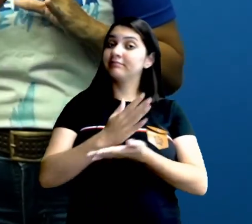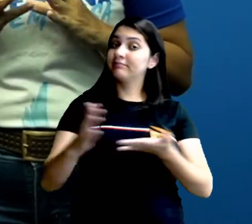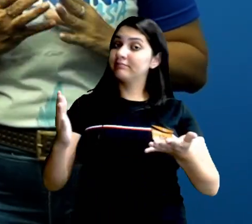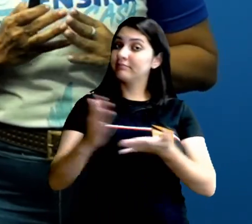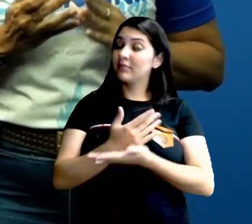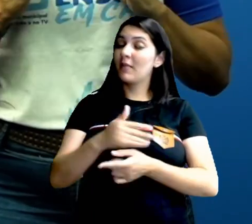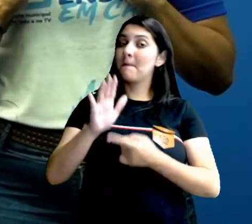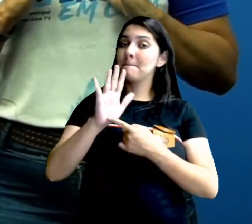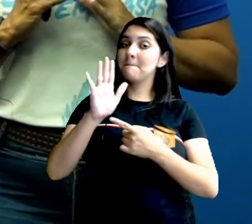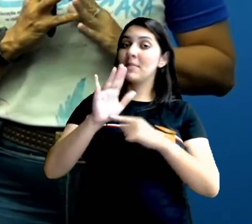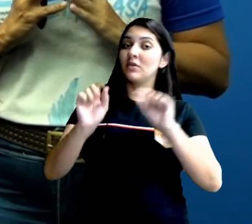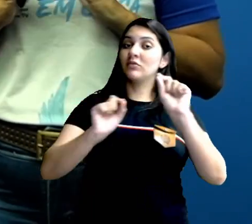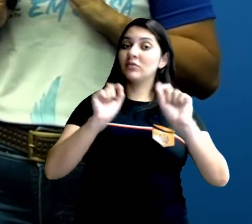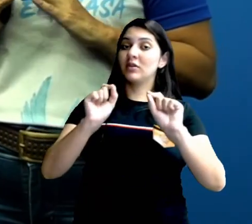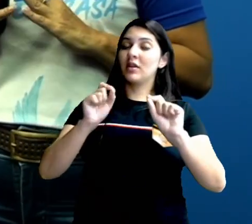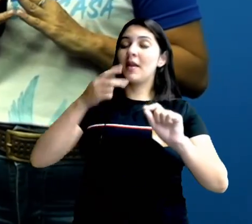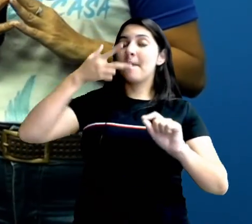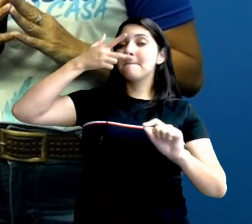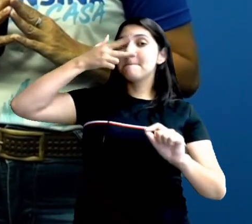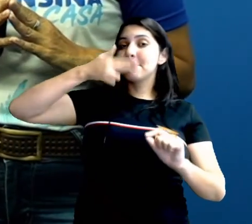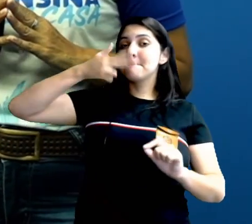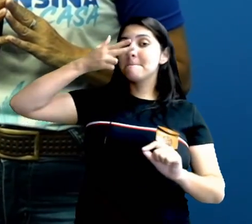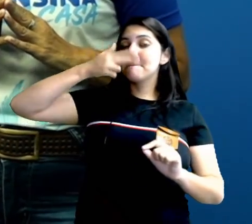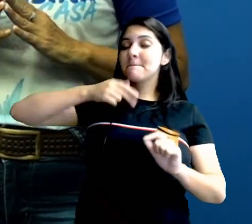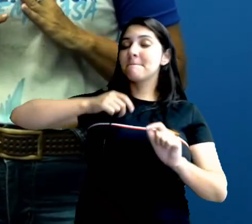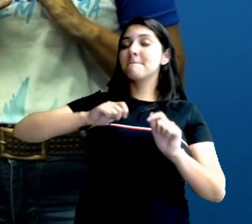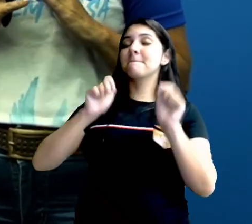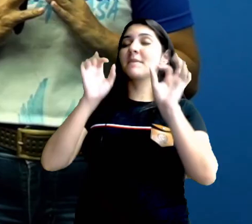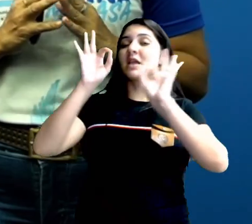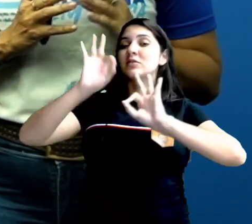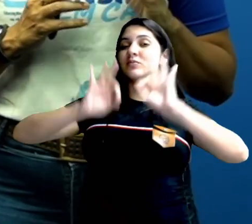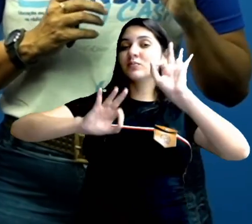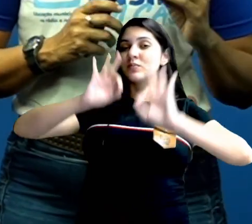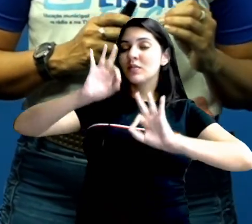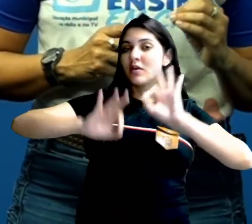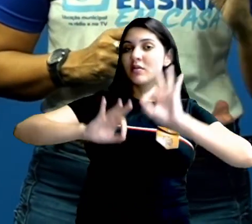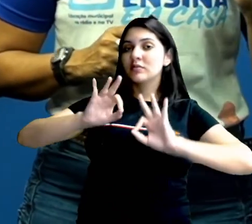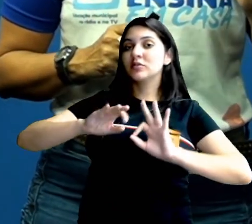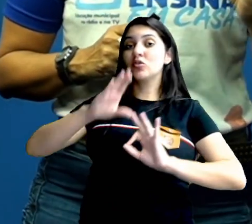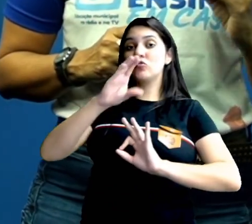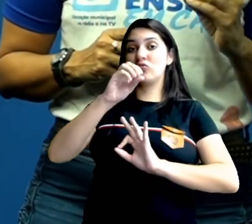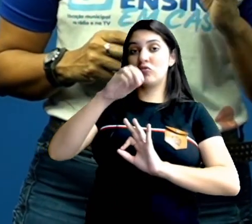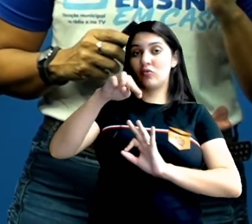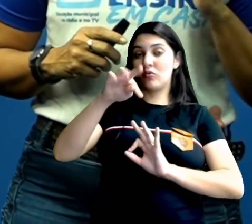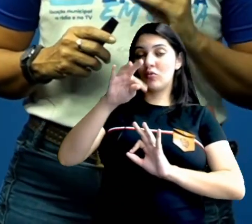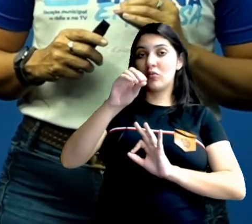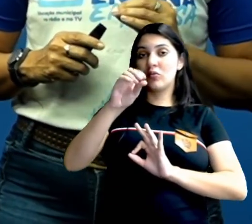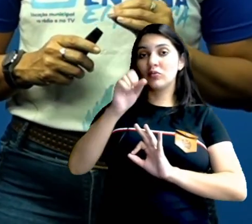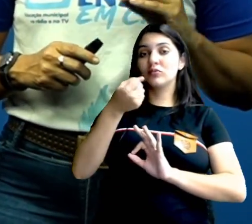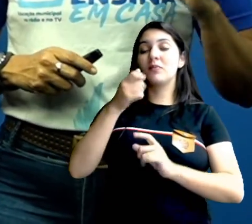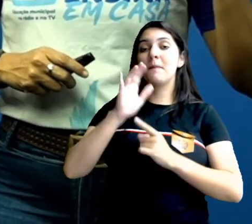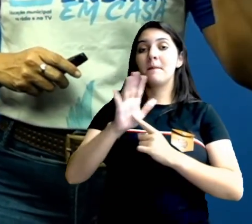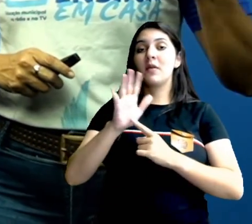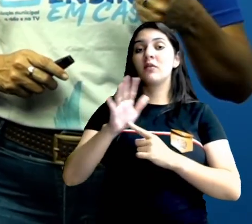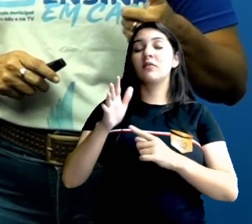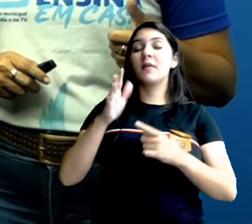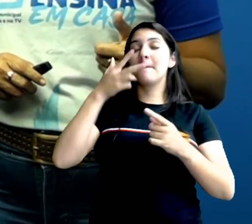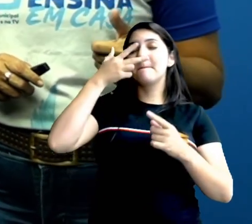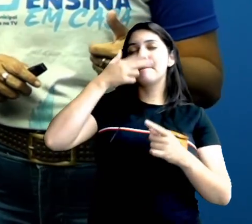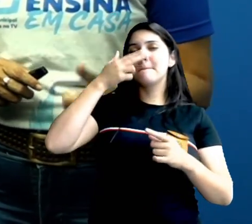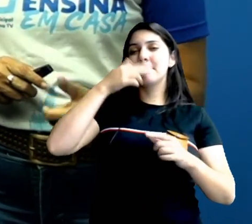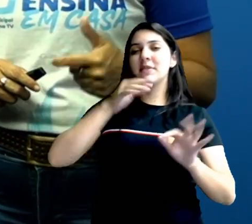Geralmente apresentam as mesmas estruturas. Os contos apresentam as mesmas estruturas.